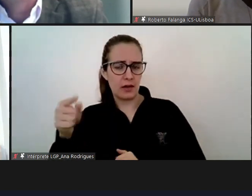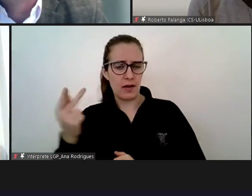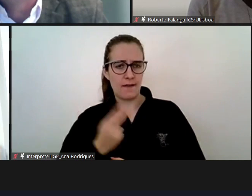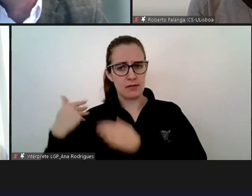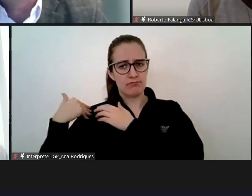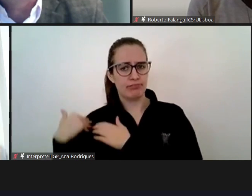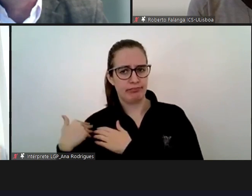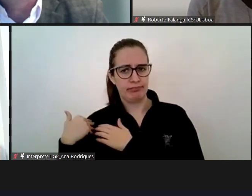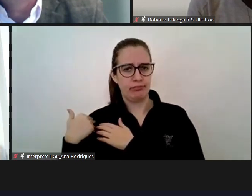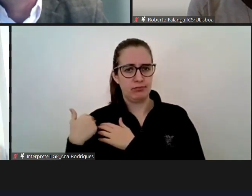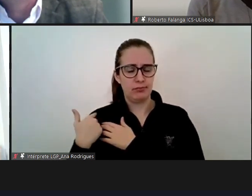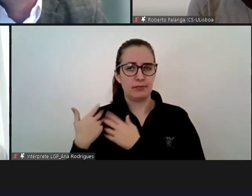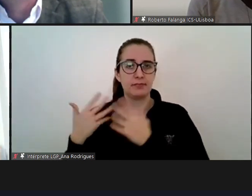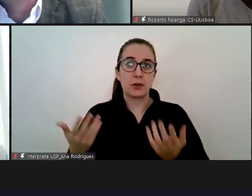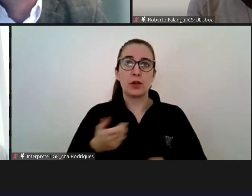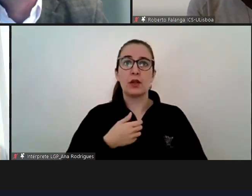sofisticadas do que seja só,